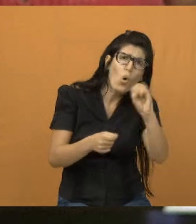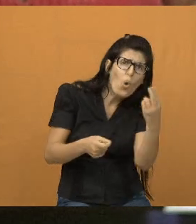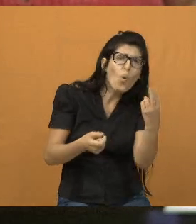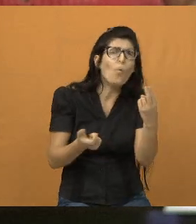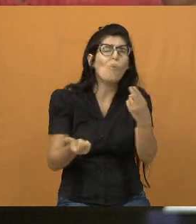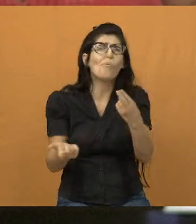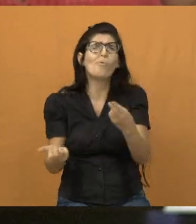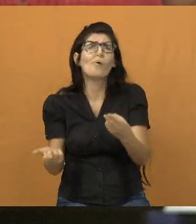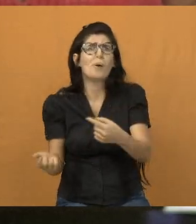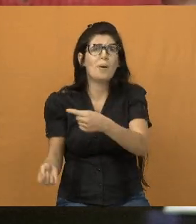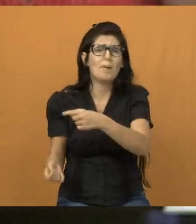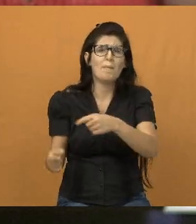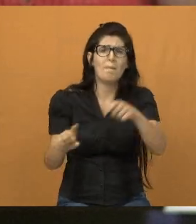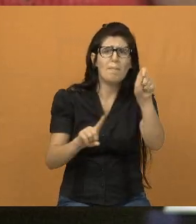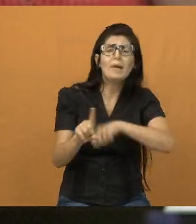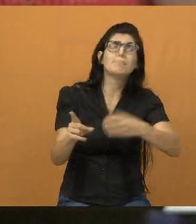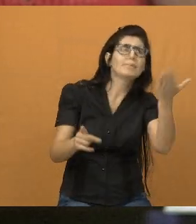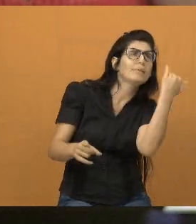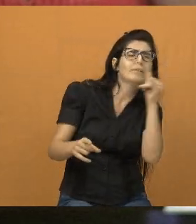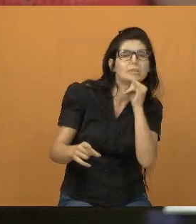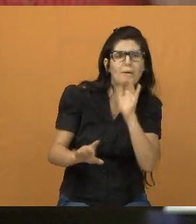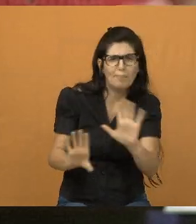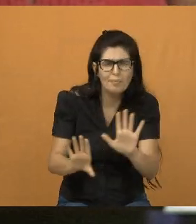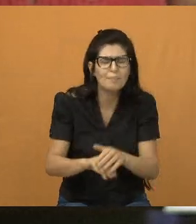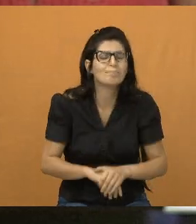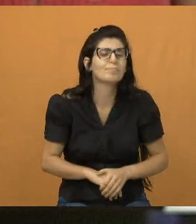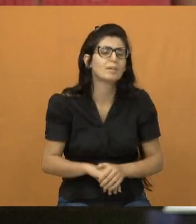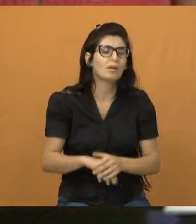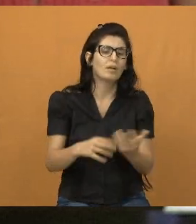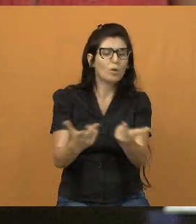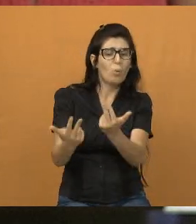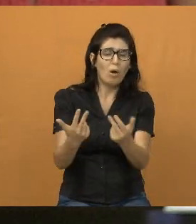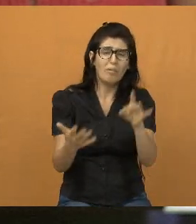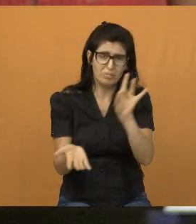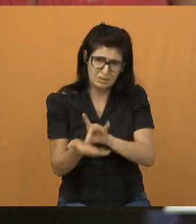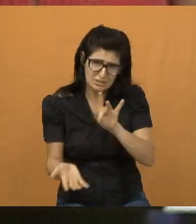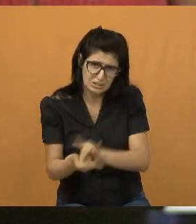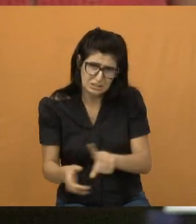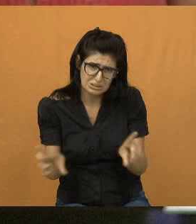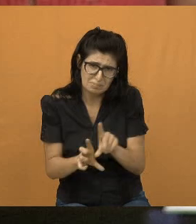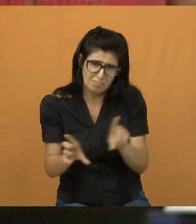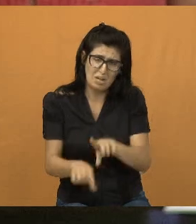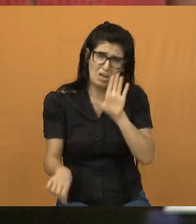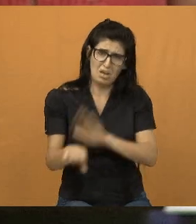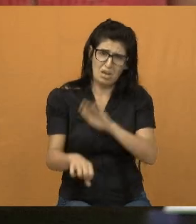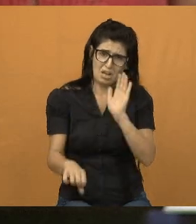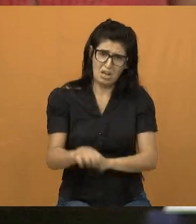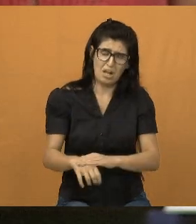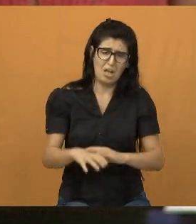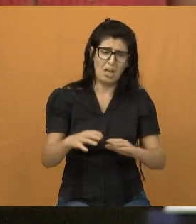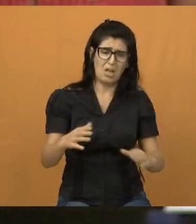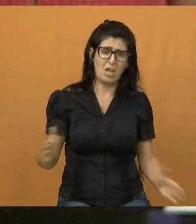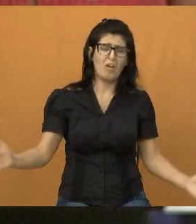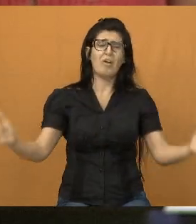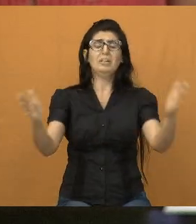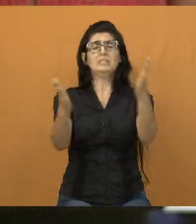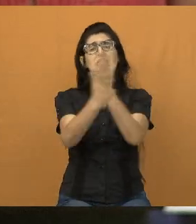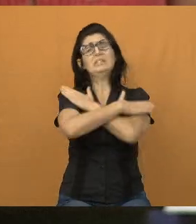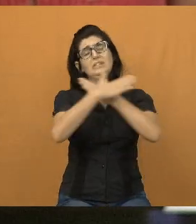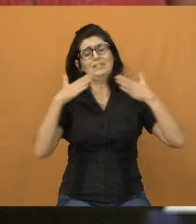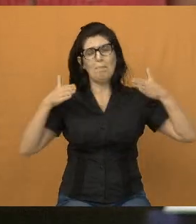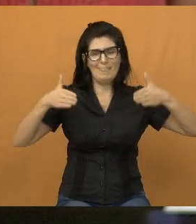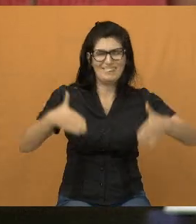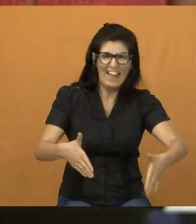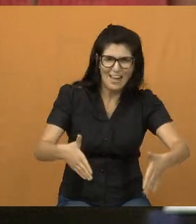cidade para fins desse tipo de controle. A mesma coisa é verdadeira para os chamados cemitérios de automóveis.